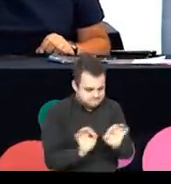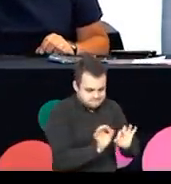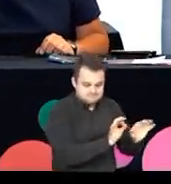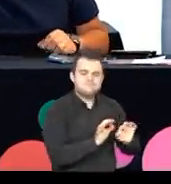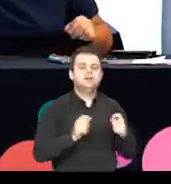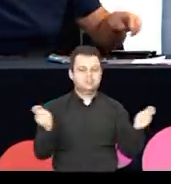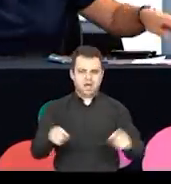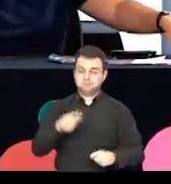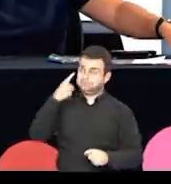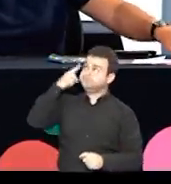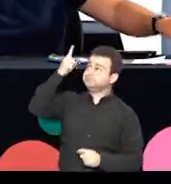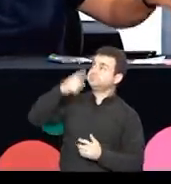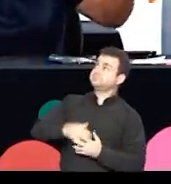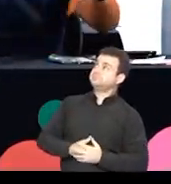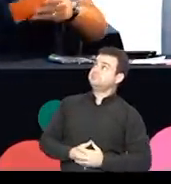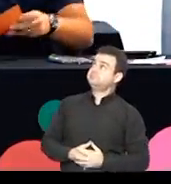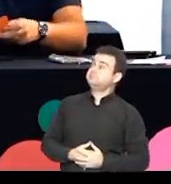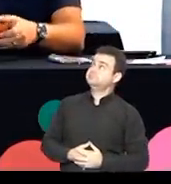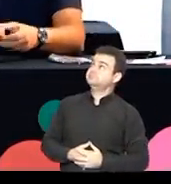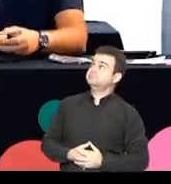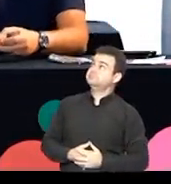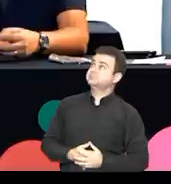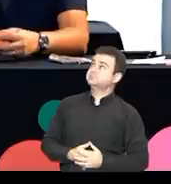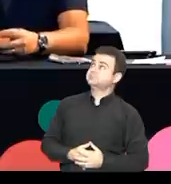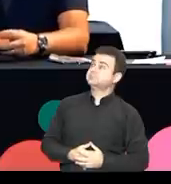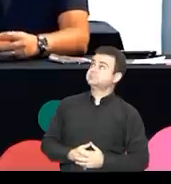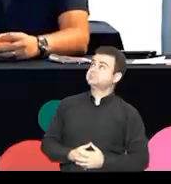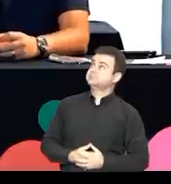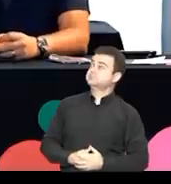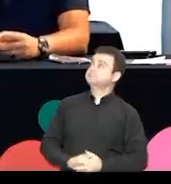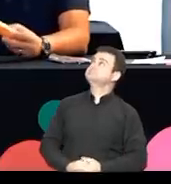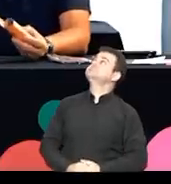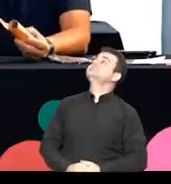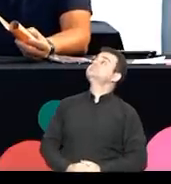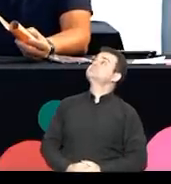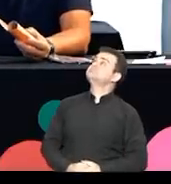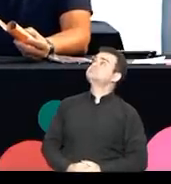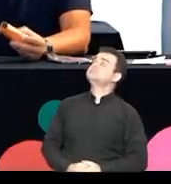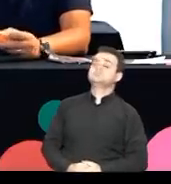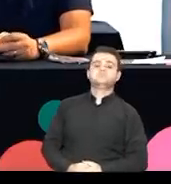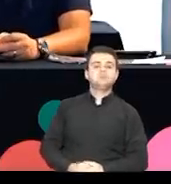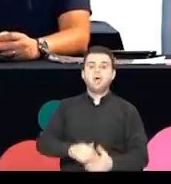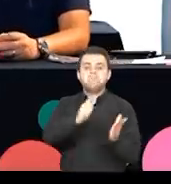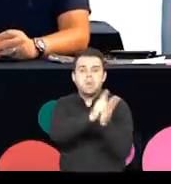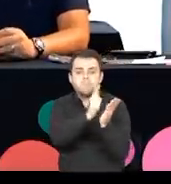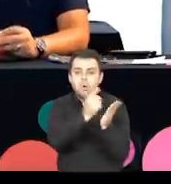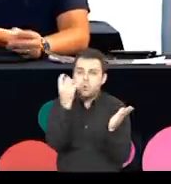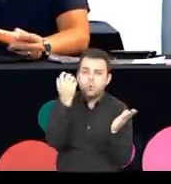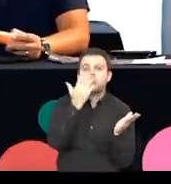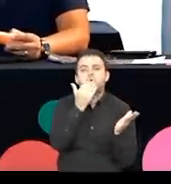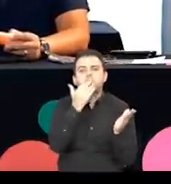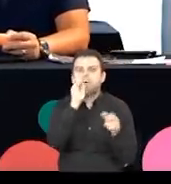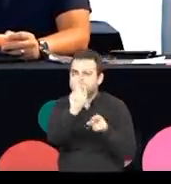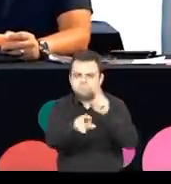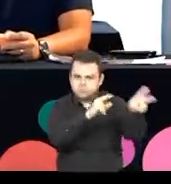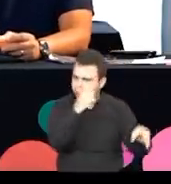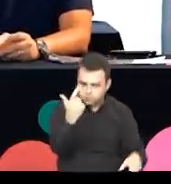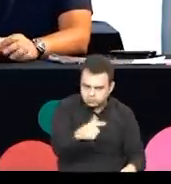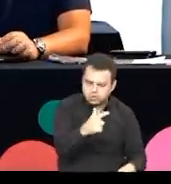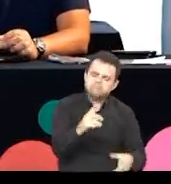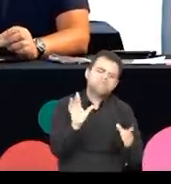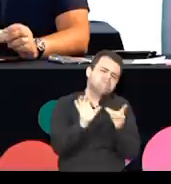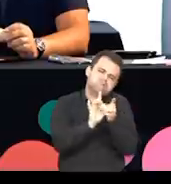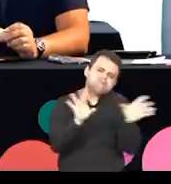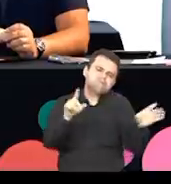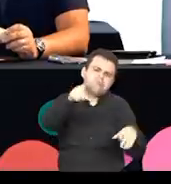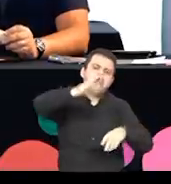eu vou pegar um rolinho e vou encapá-lo aqui, ó, com um papel colorido. Se você não tiver um papel colorido, não tem nenhum problema. Você pode